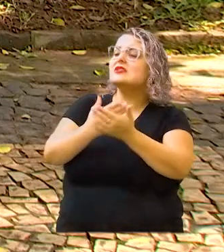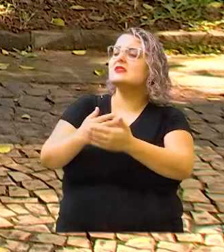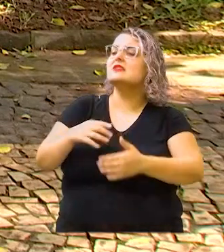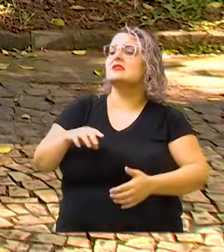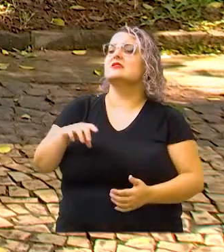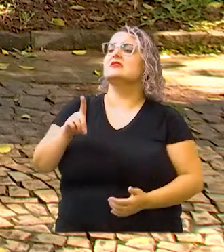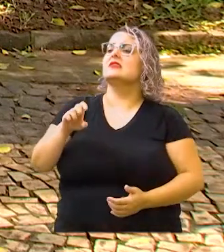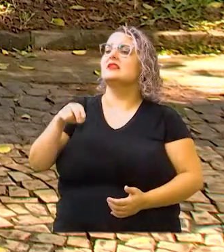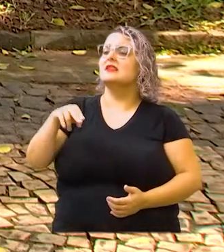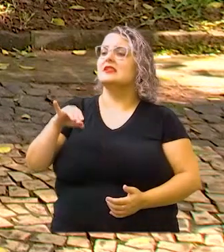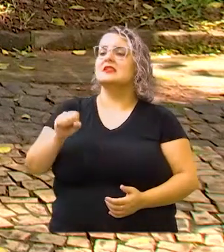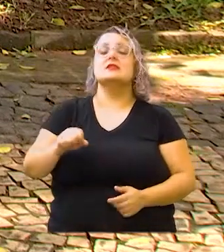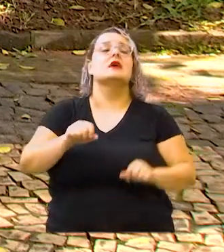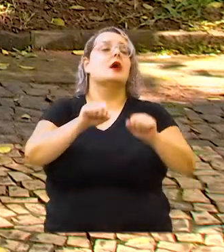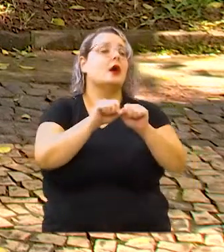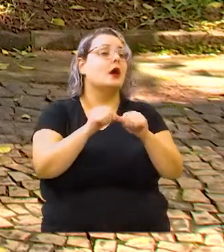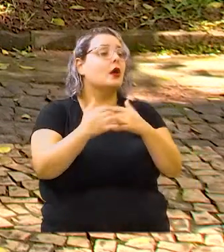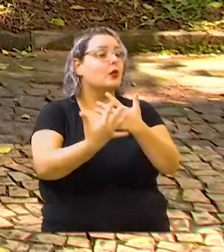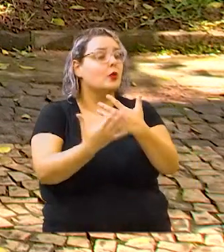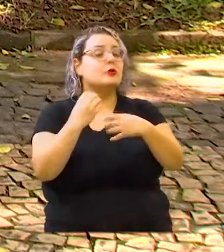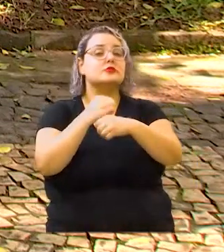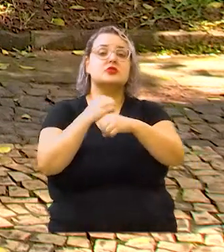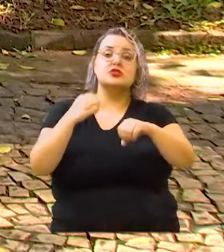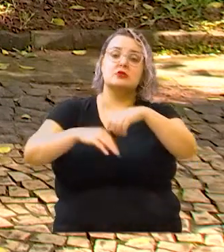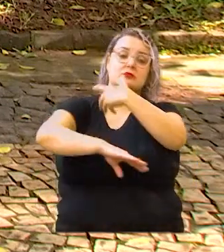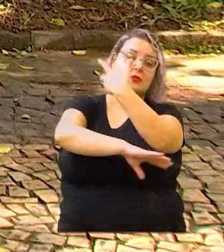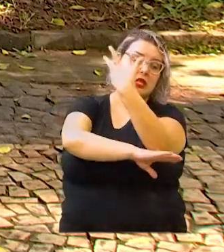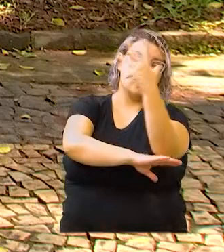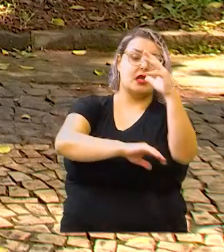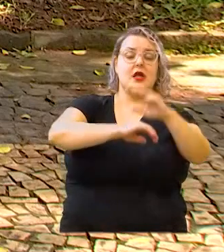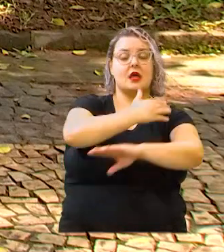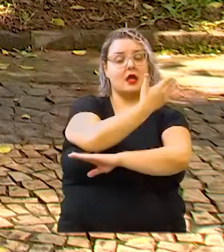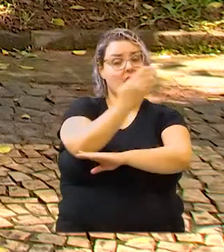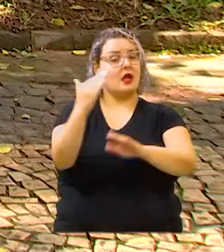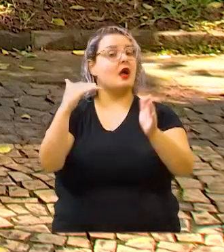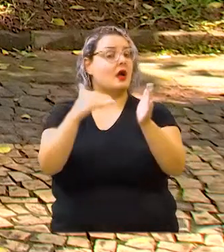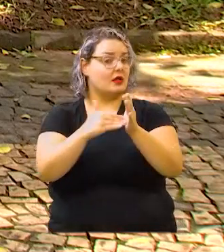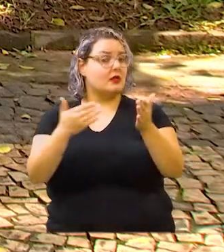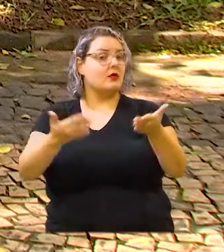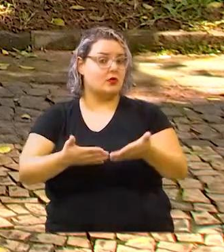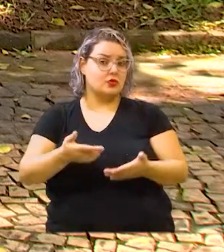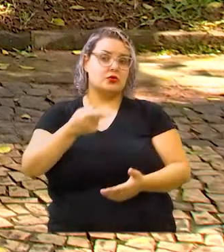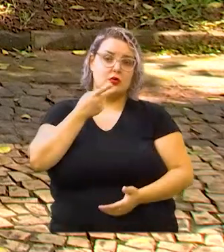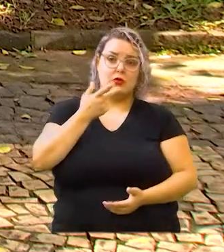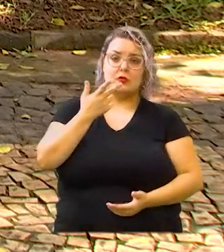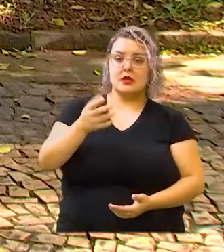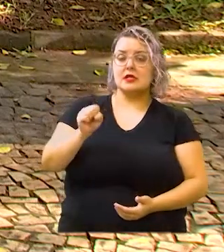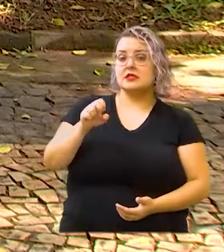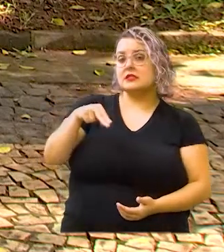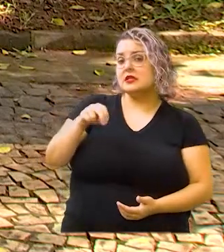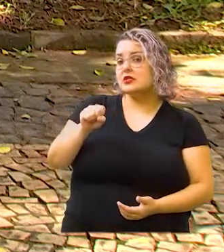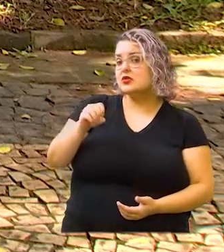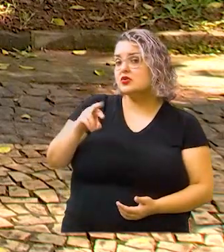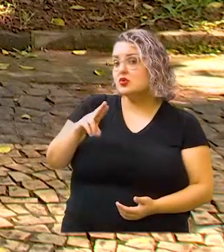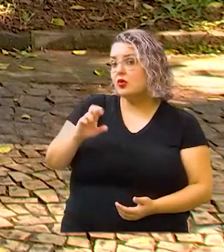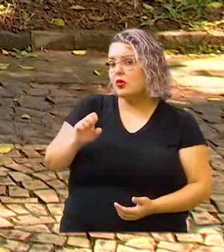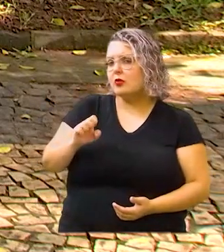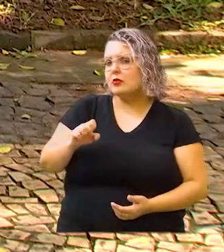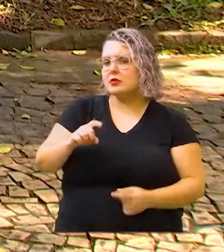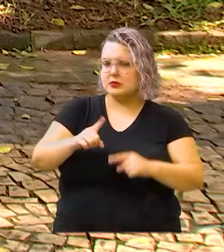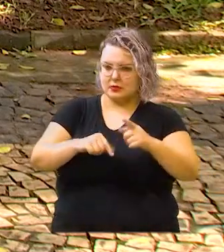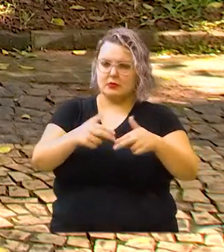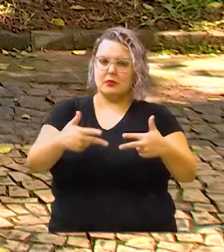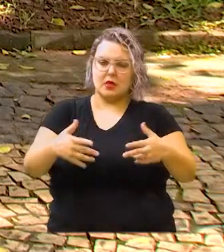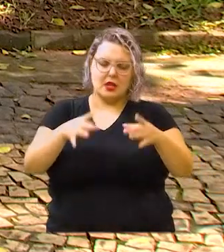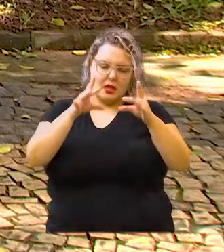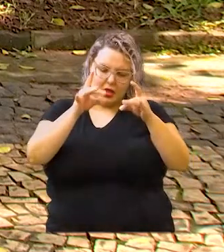São agrônomos, são engenheiros florestais, que tem até hoje, existem, como eu falei, sensores, aparelhos